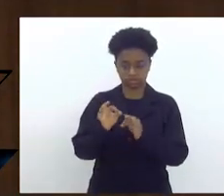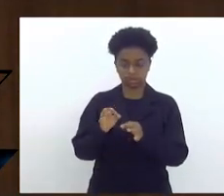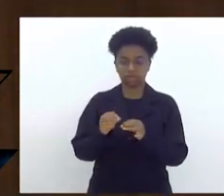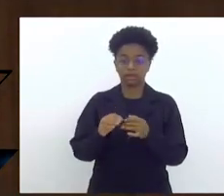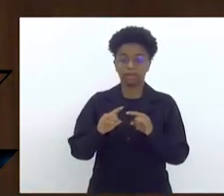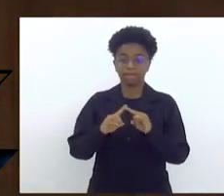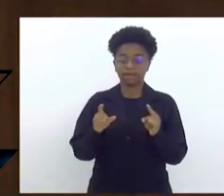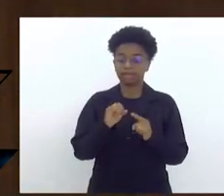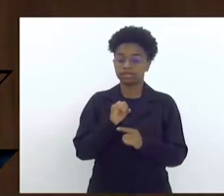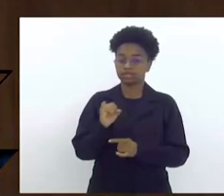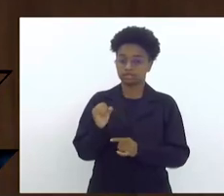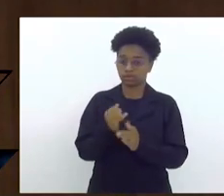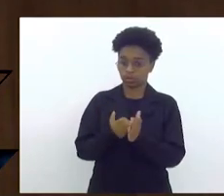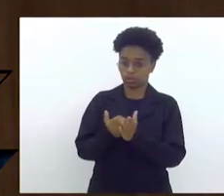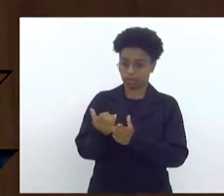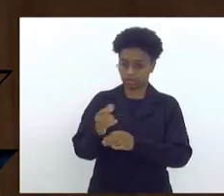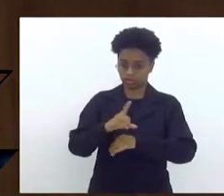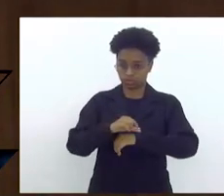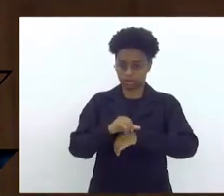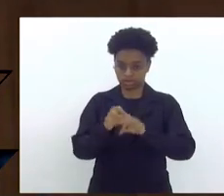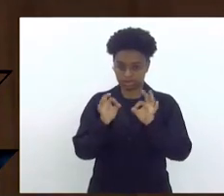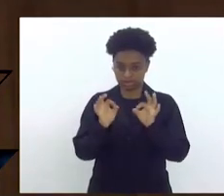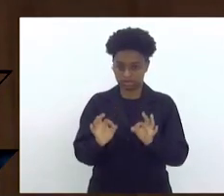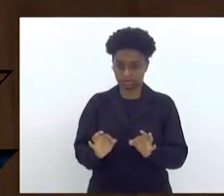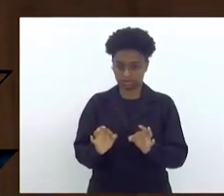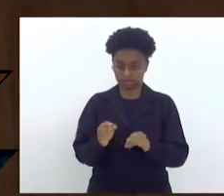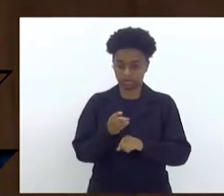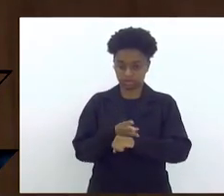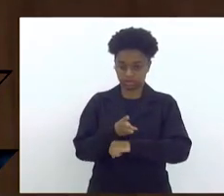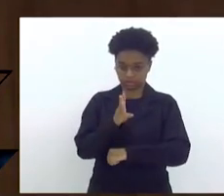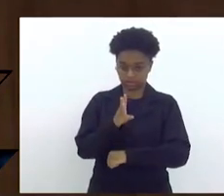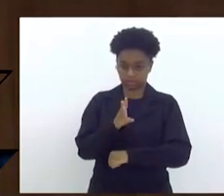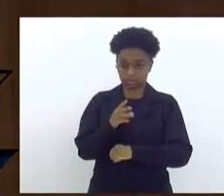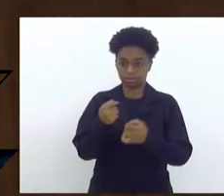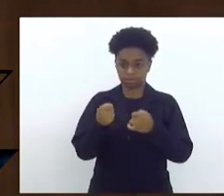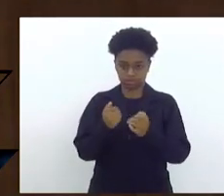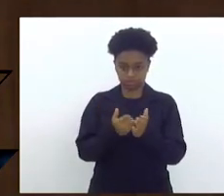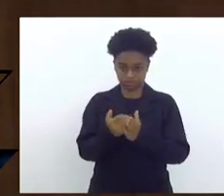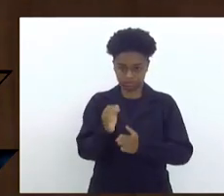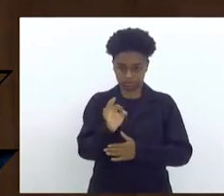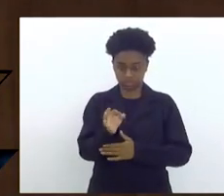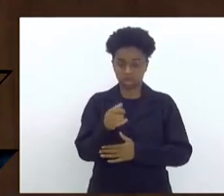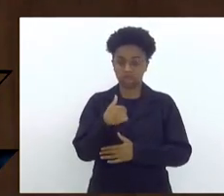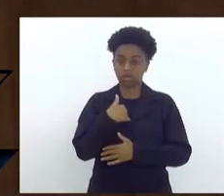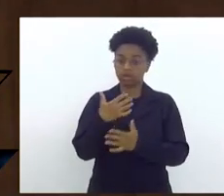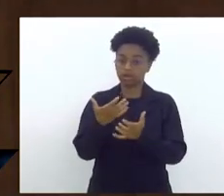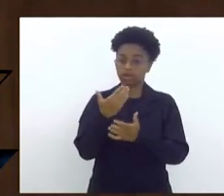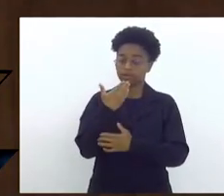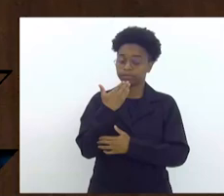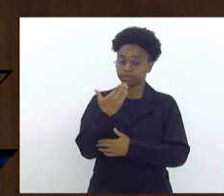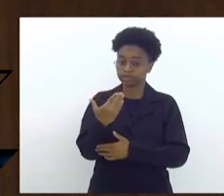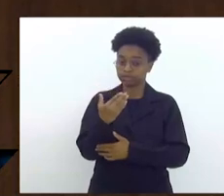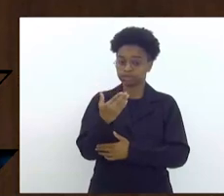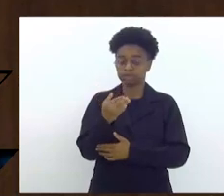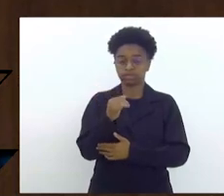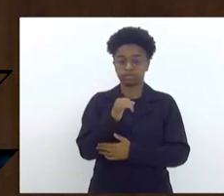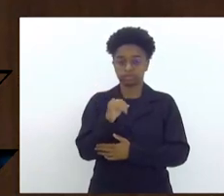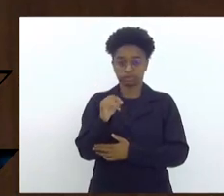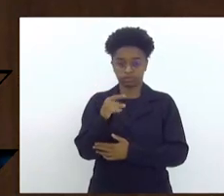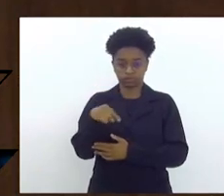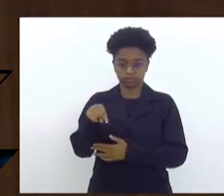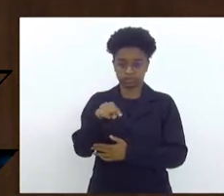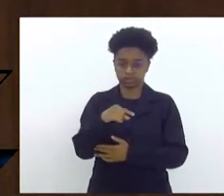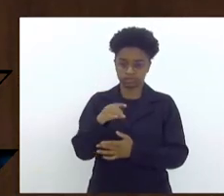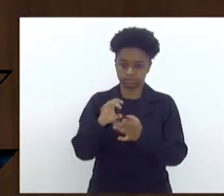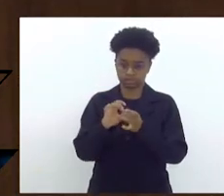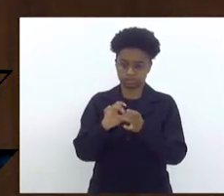Sessão começa no horário certo às 3 horas tem que começar a sessão eu queria pedir que vocês dessem uma um pouquinho